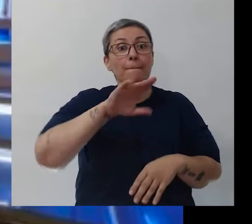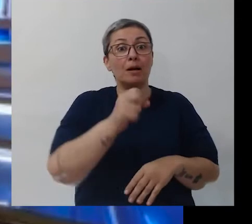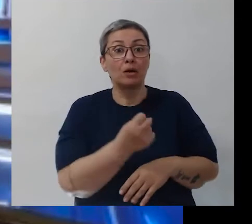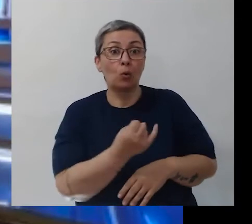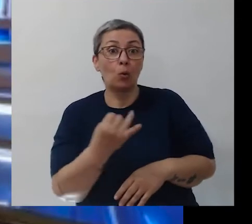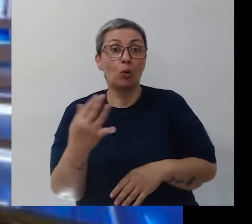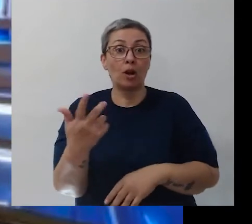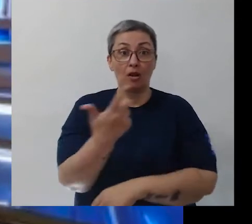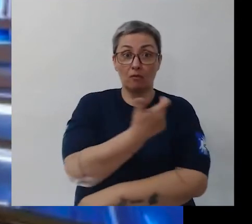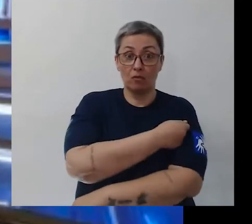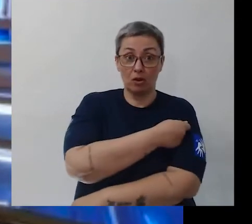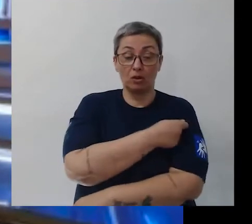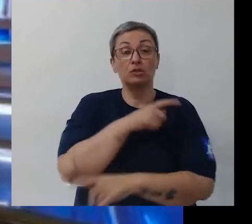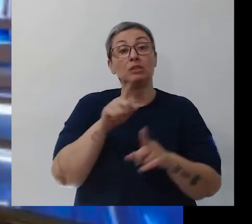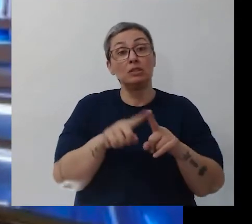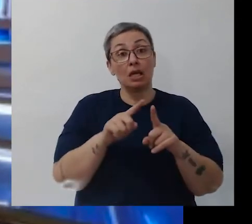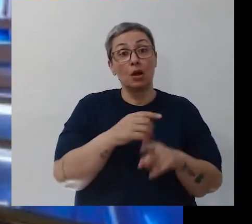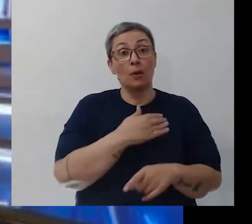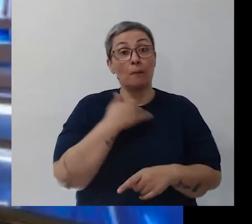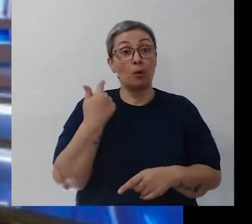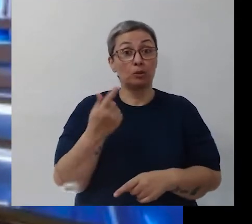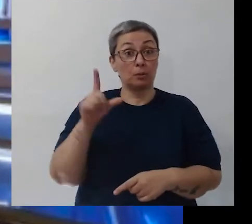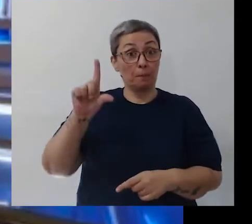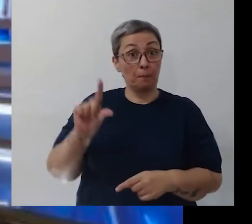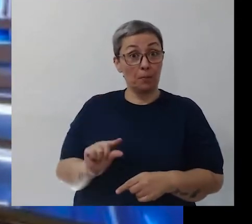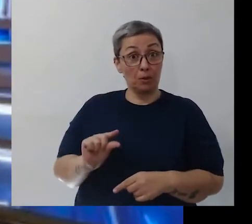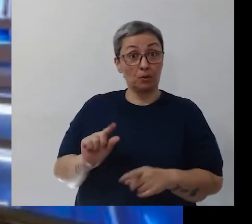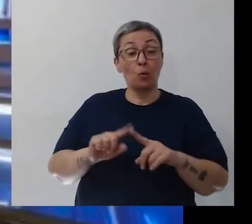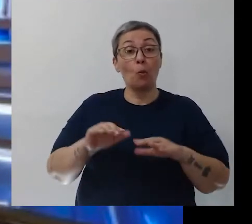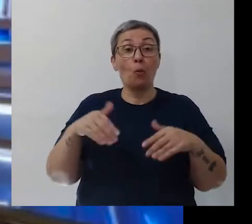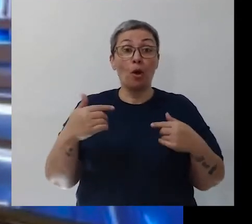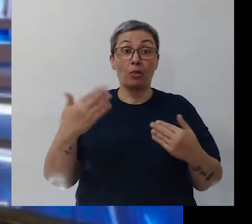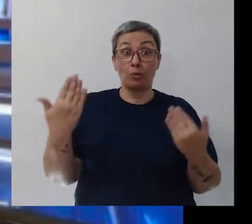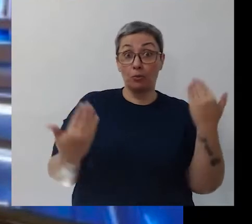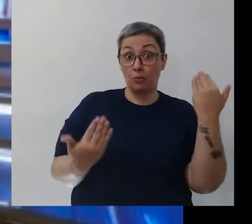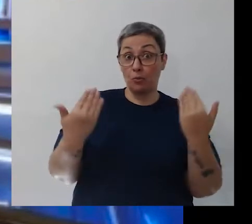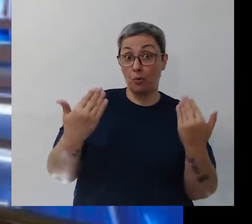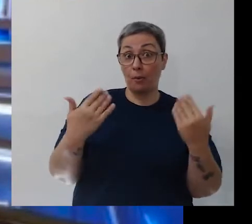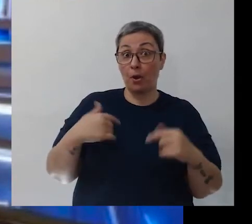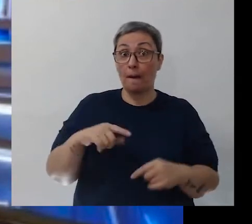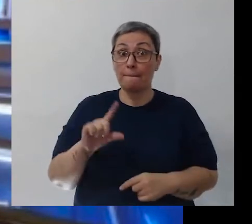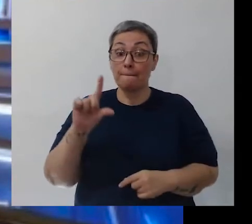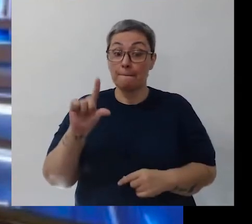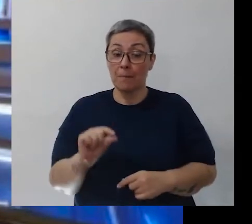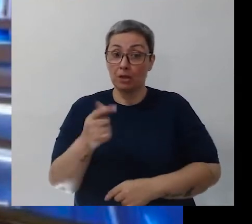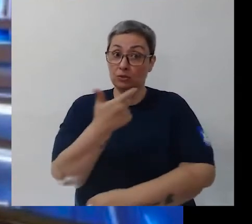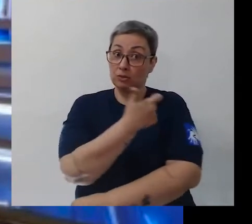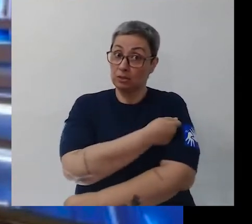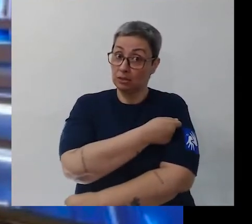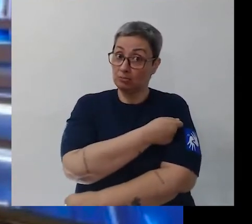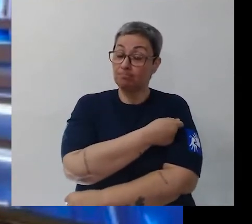pessoas vacinadas, houve um número de óbitos inferior, quando comparado àquele com menos pessoas vacinadas,